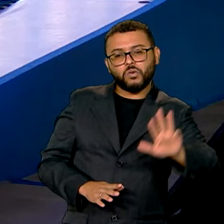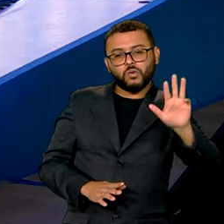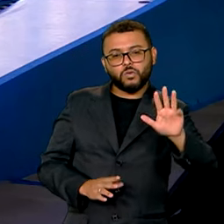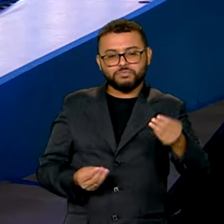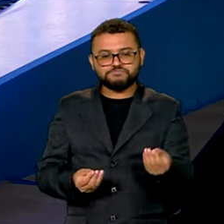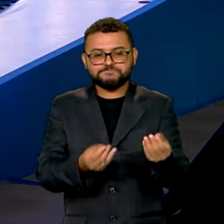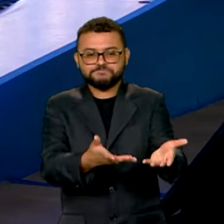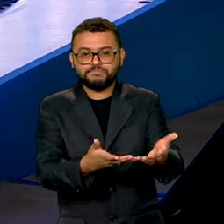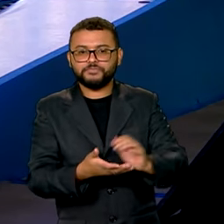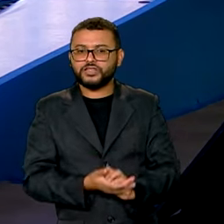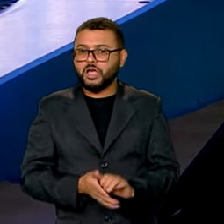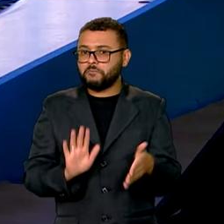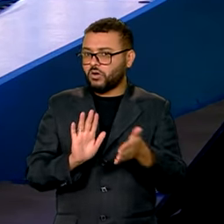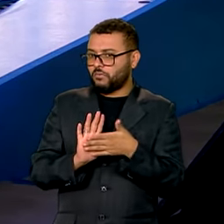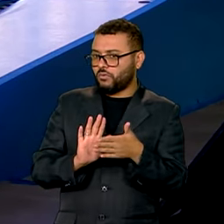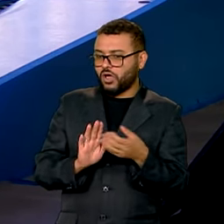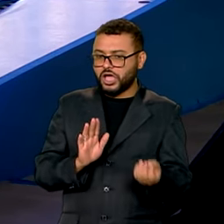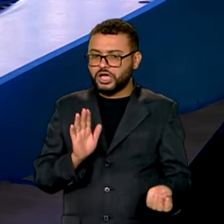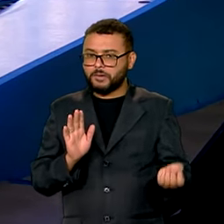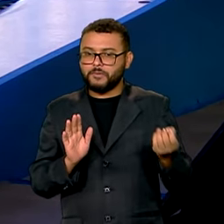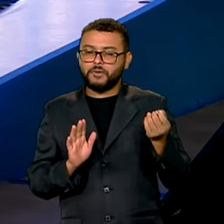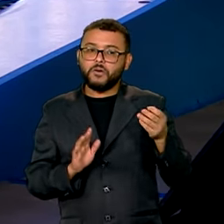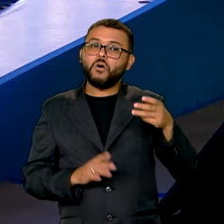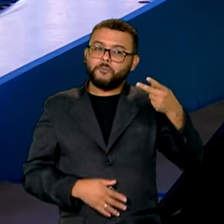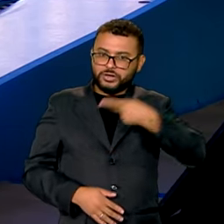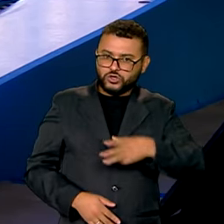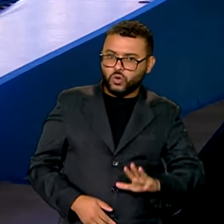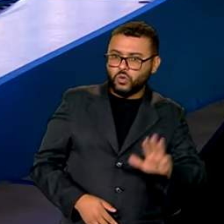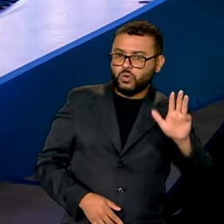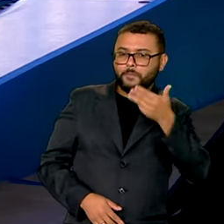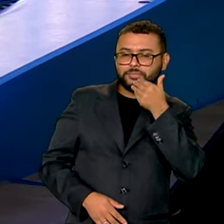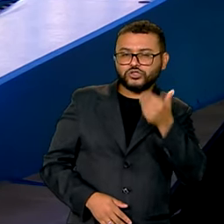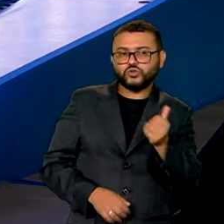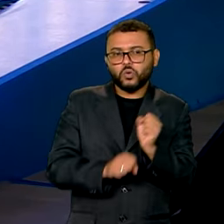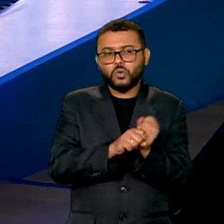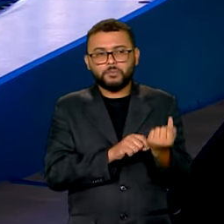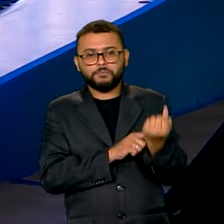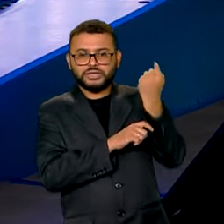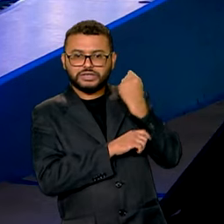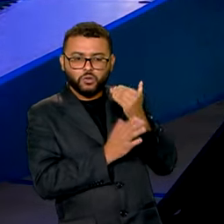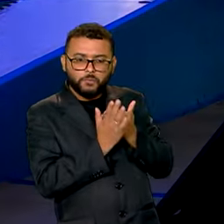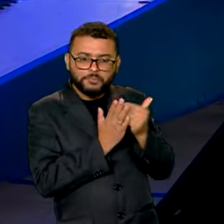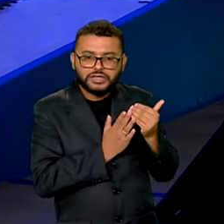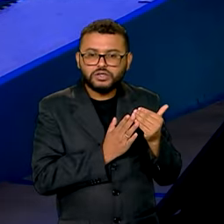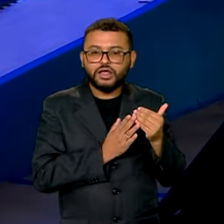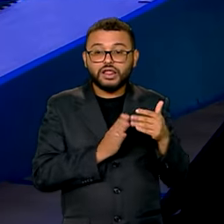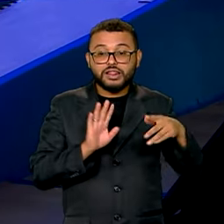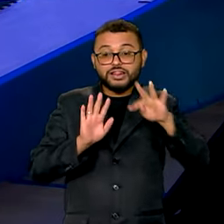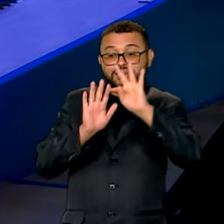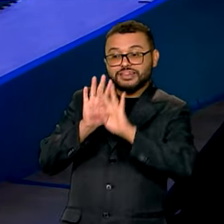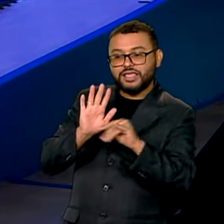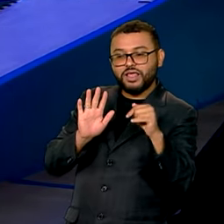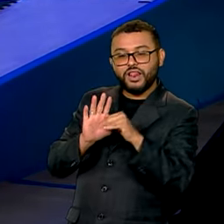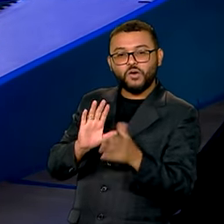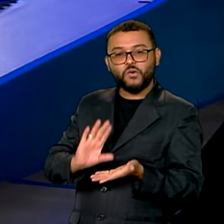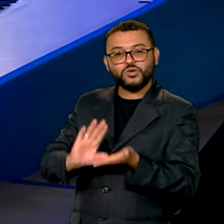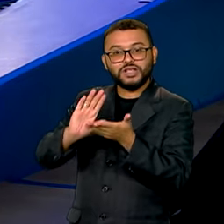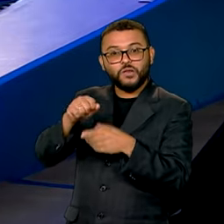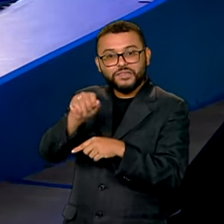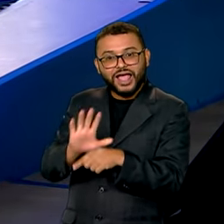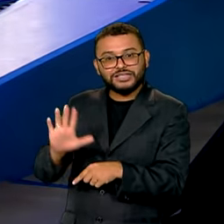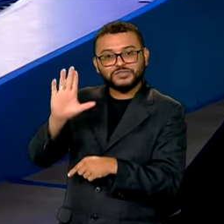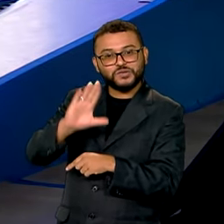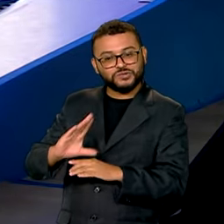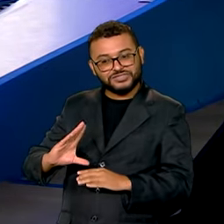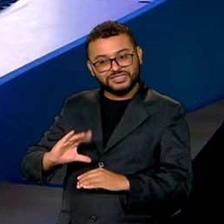abertura da conferência. Elaborado a pedido do presidente no início do ano, o texto foi aprovado pelo Conselho